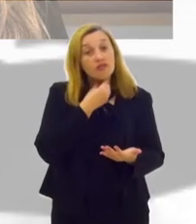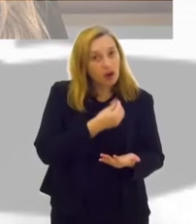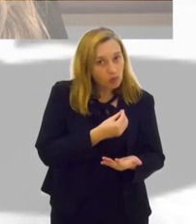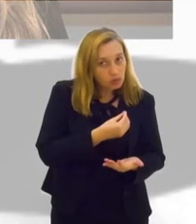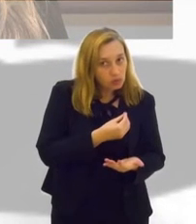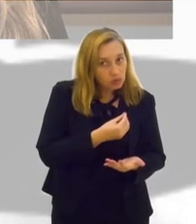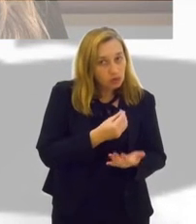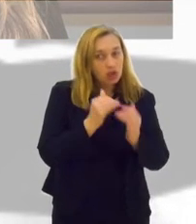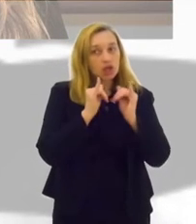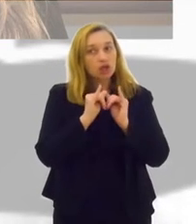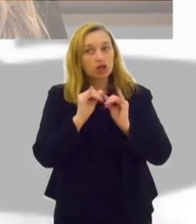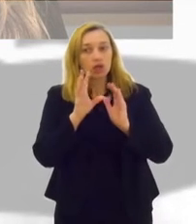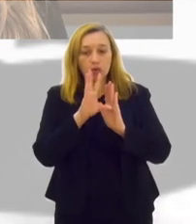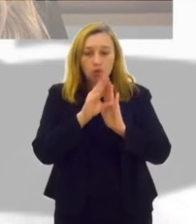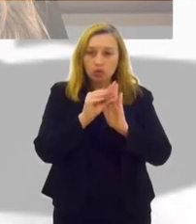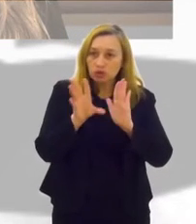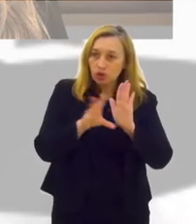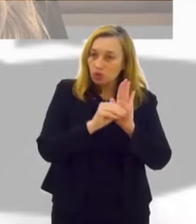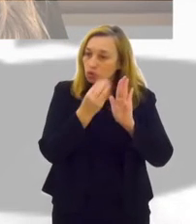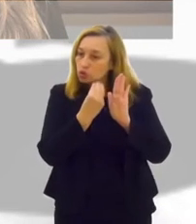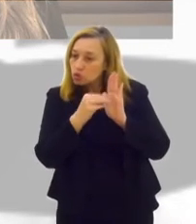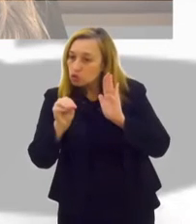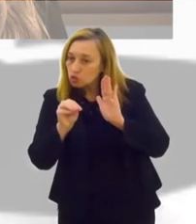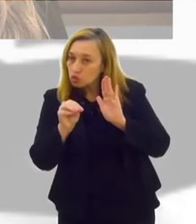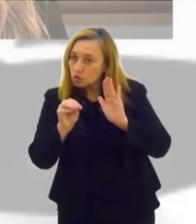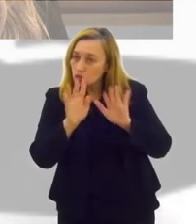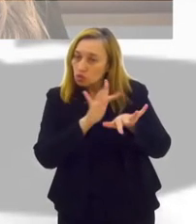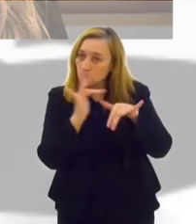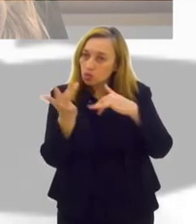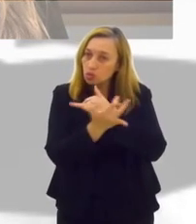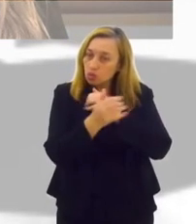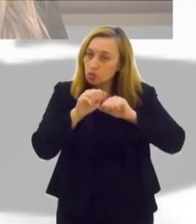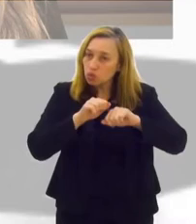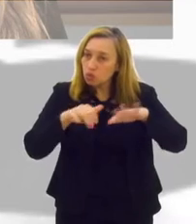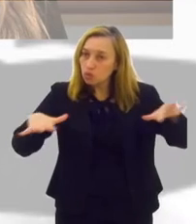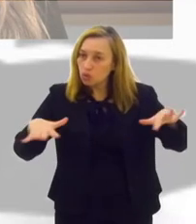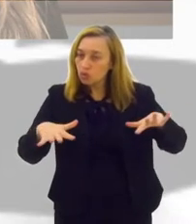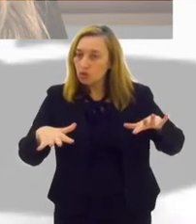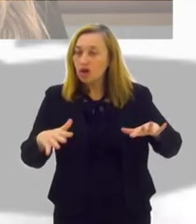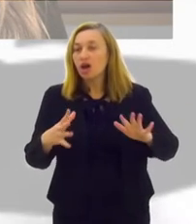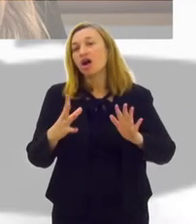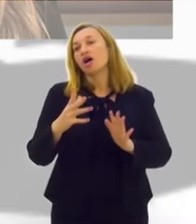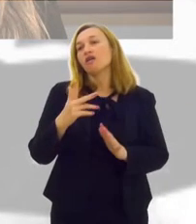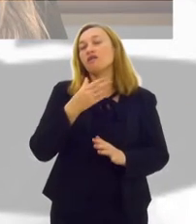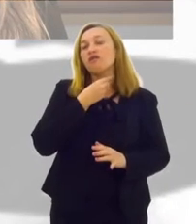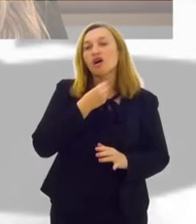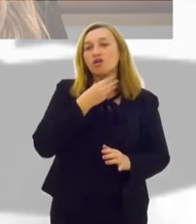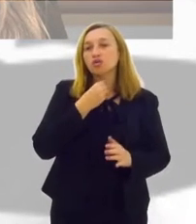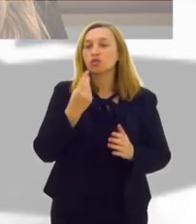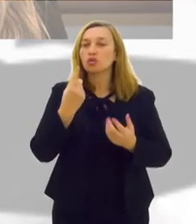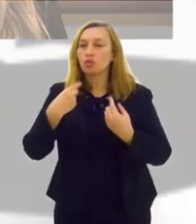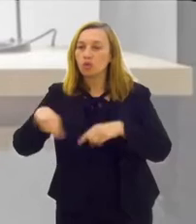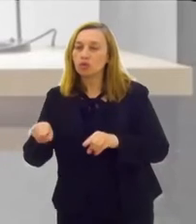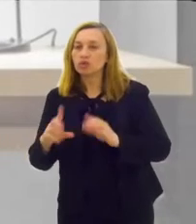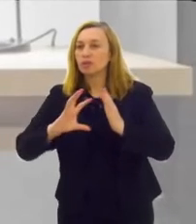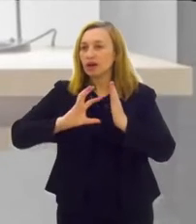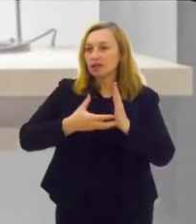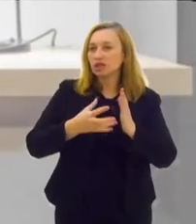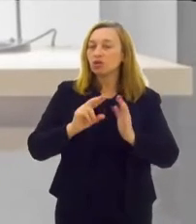conteúdo e publica um conteúdo depreciativo e falso contra partidos e